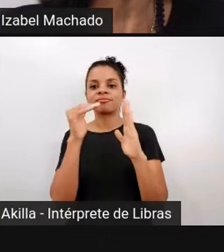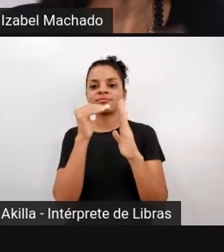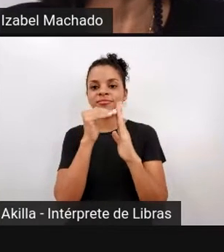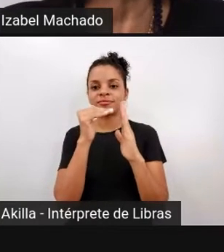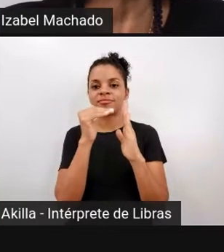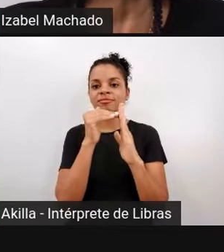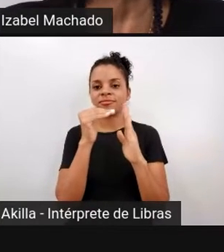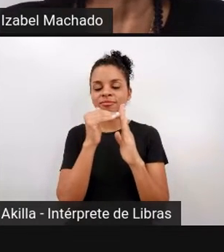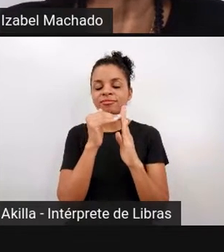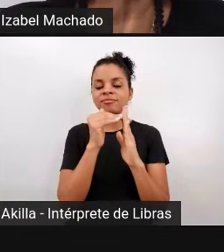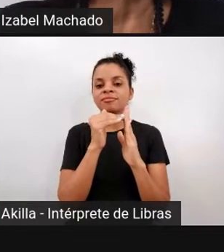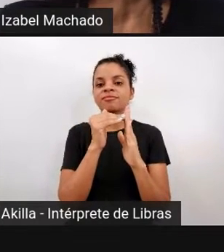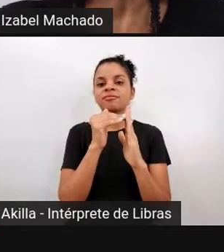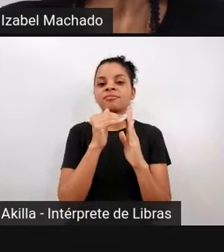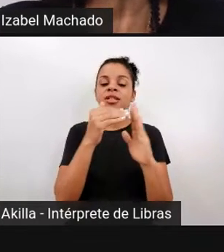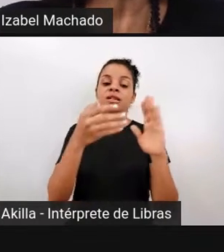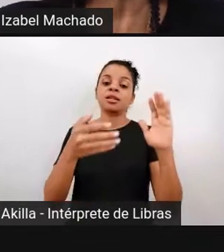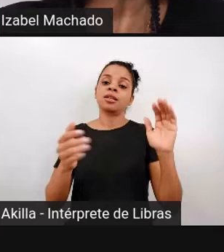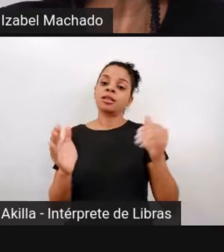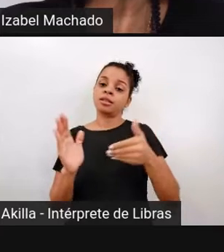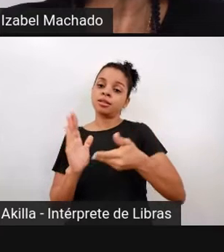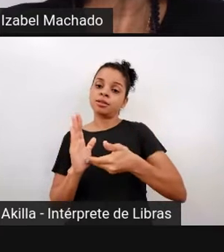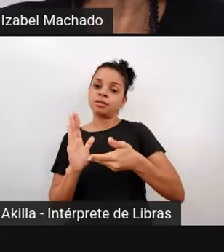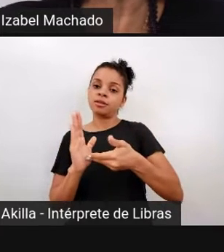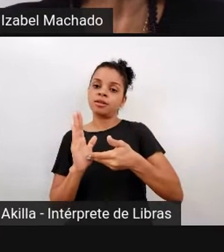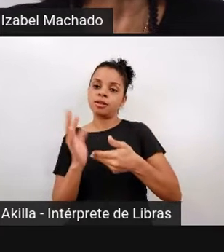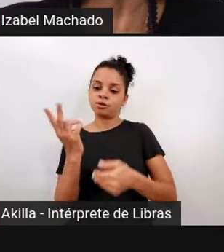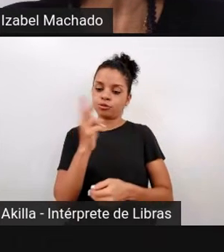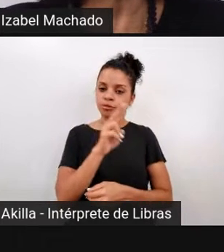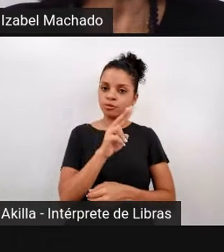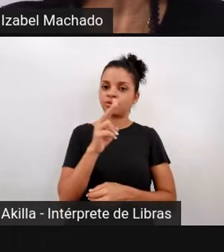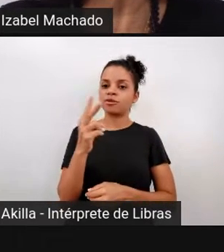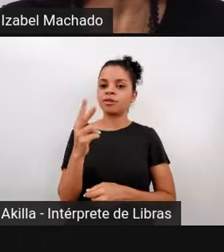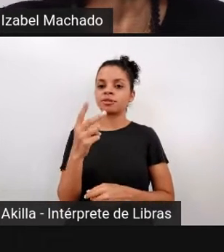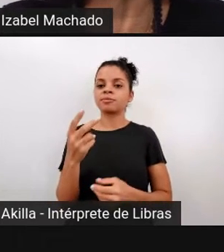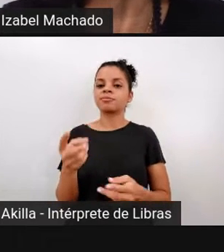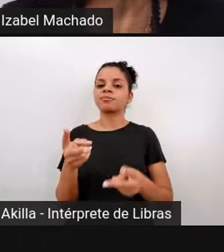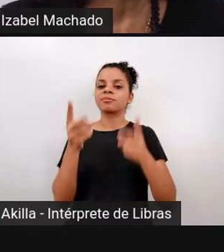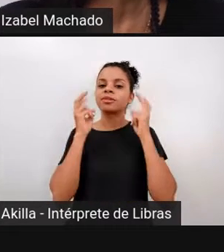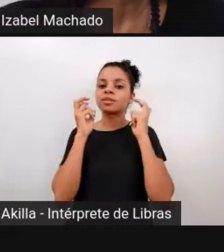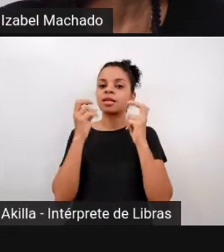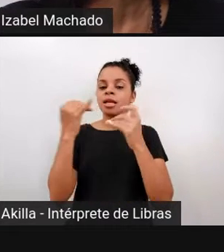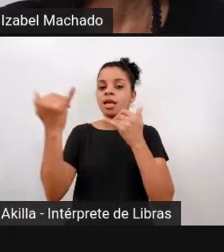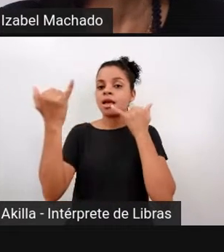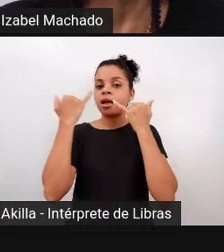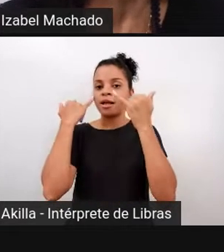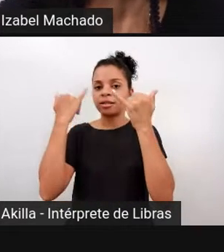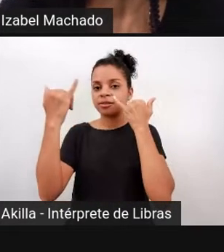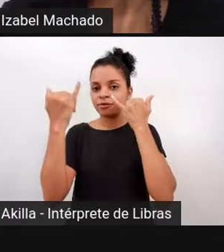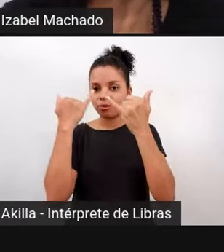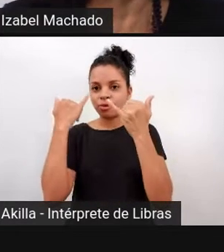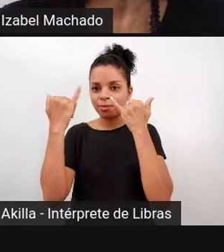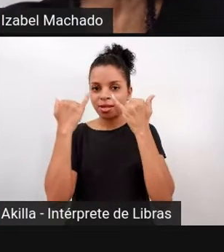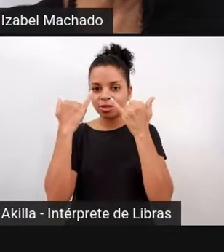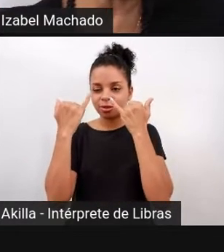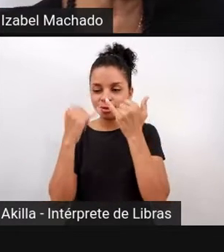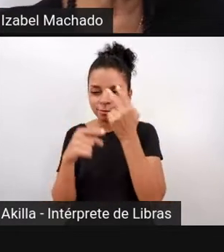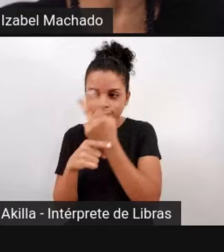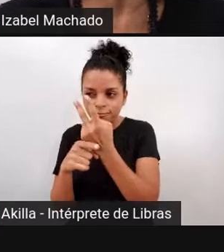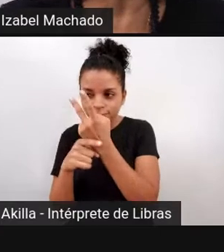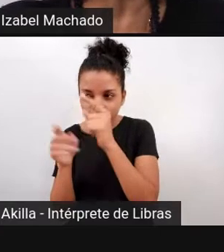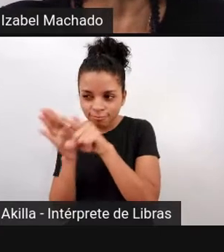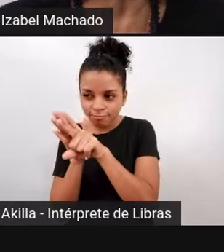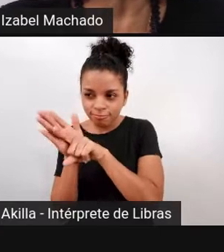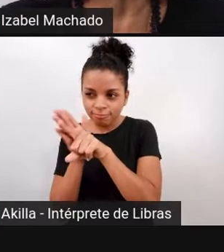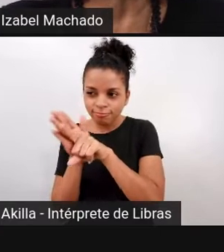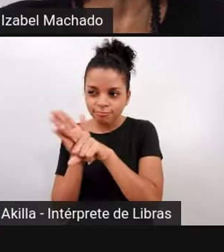e do Verifica do Senado, a gente já verifica que o número de informações que chegam para serem checadas e são desmentidas